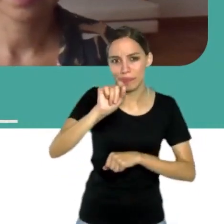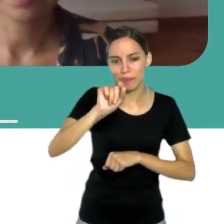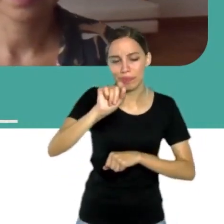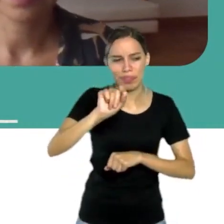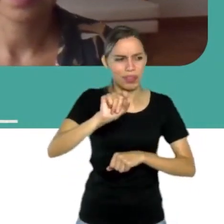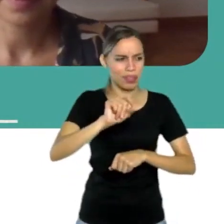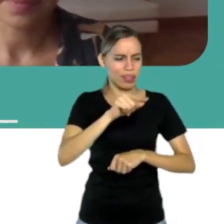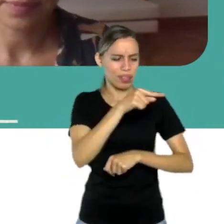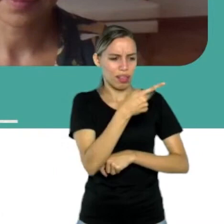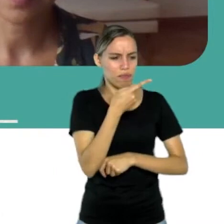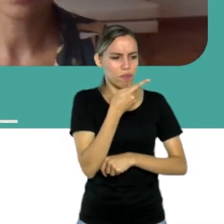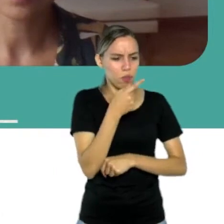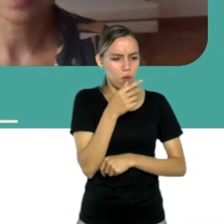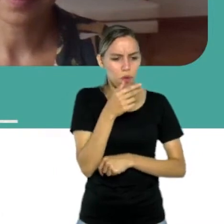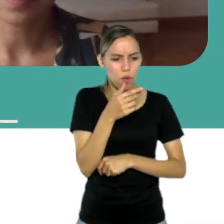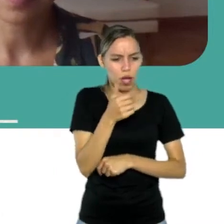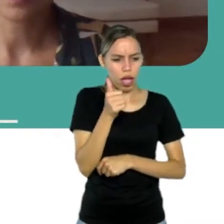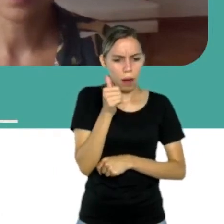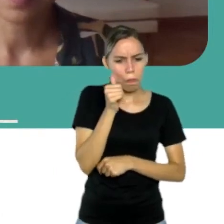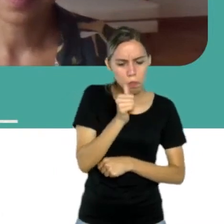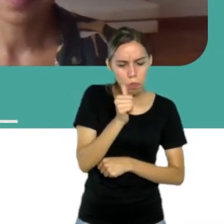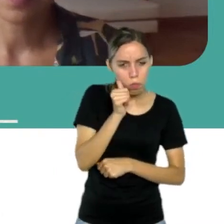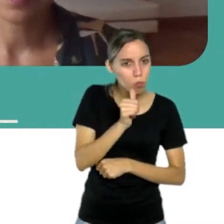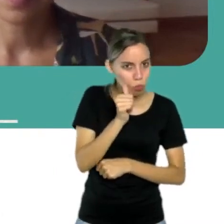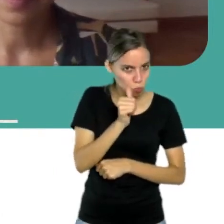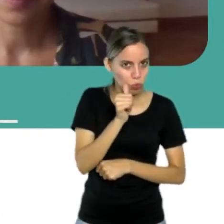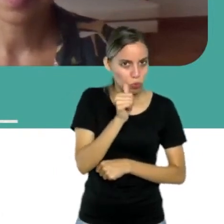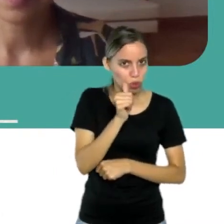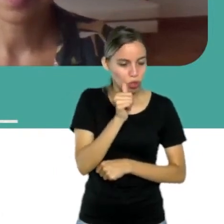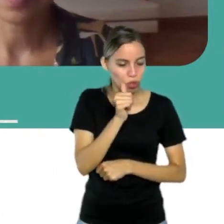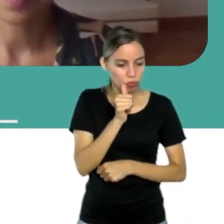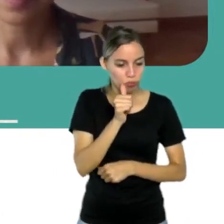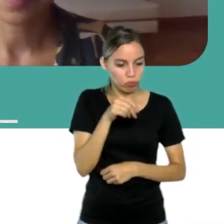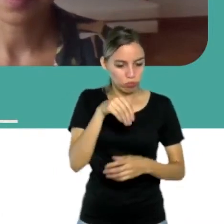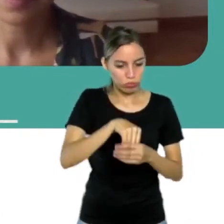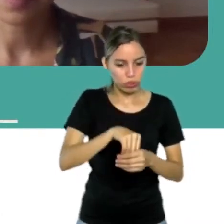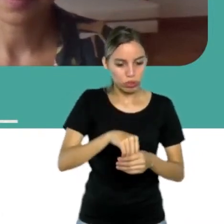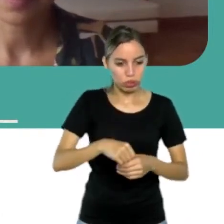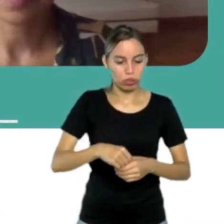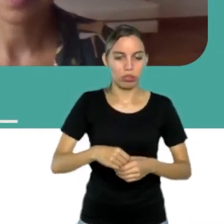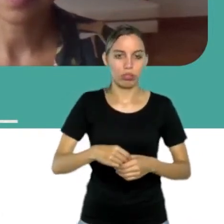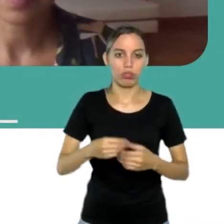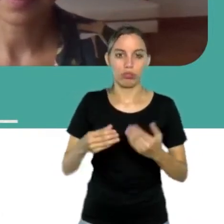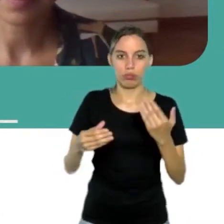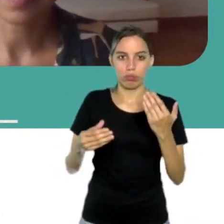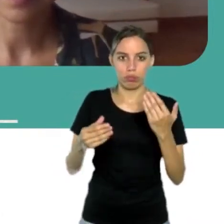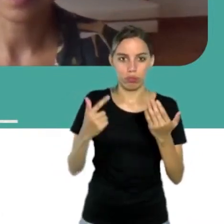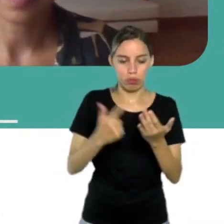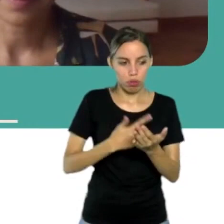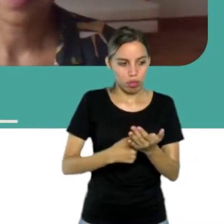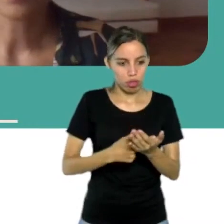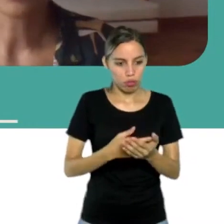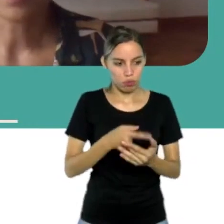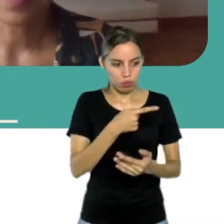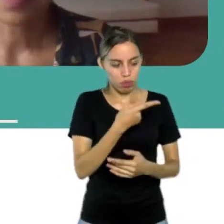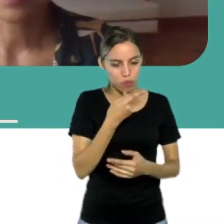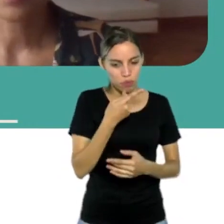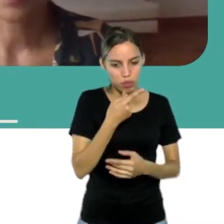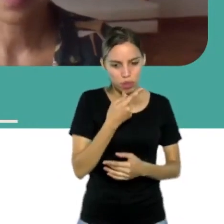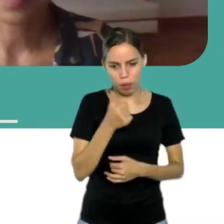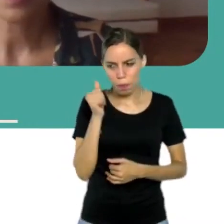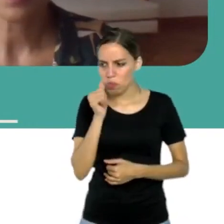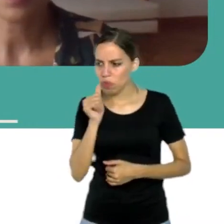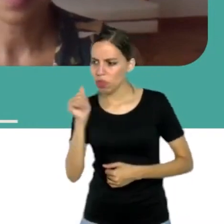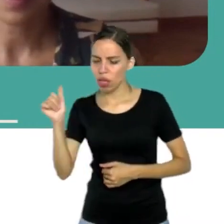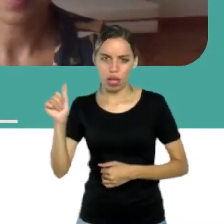fêmea, né, que estão nos seus poemas, esse masculino e feminino, esse homem e mulher, né,